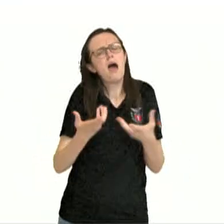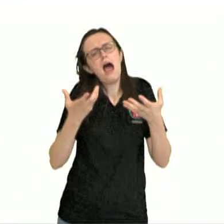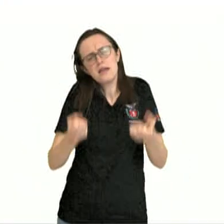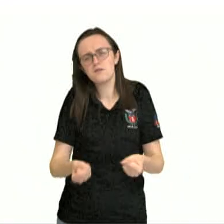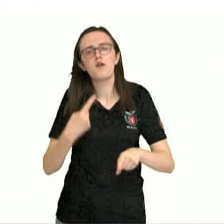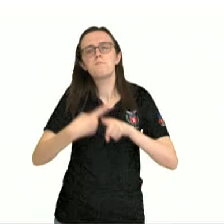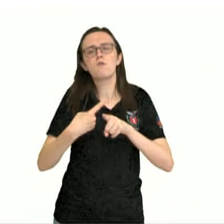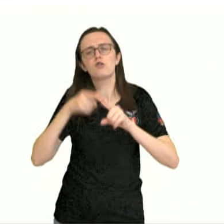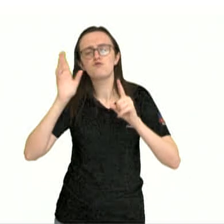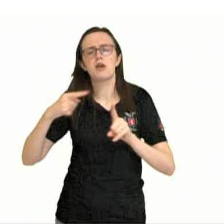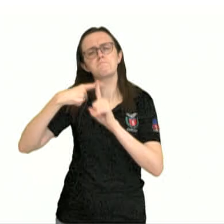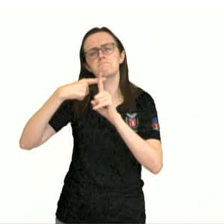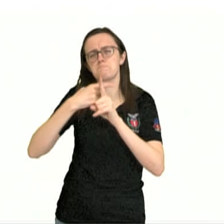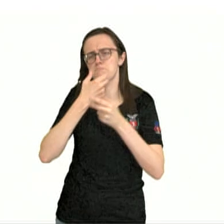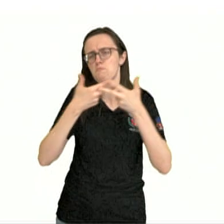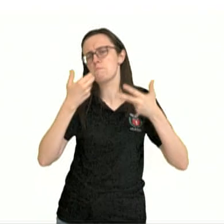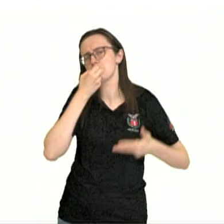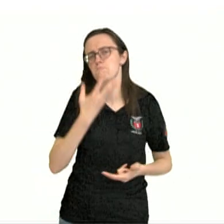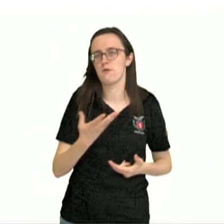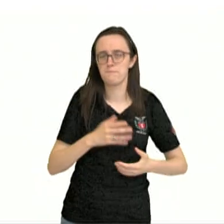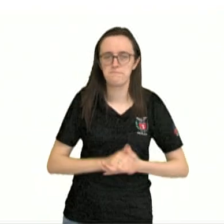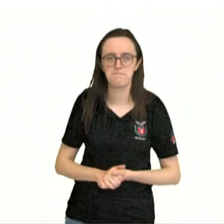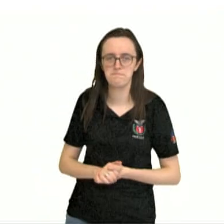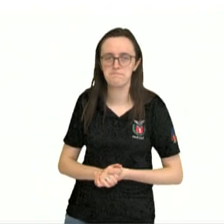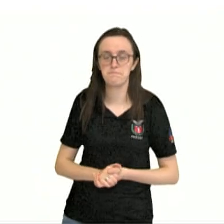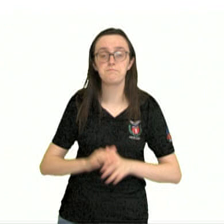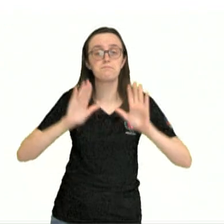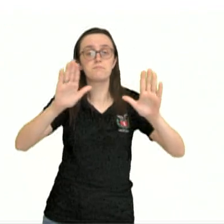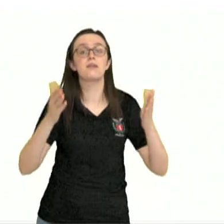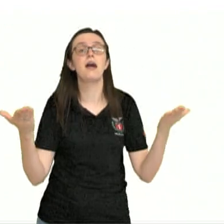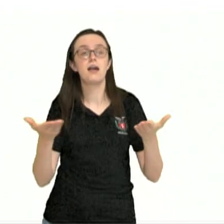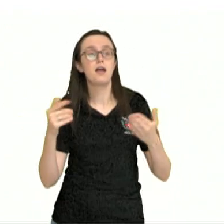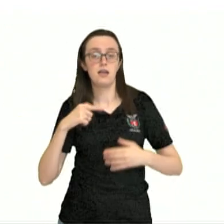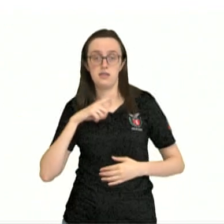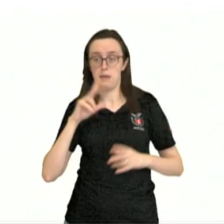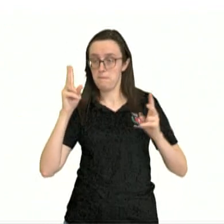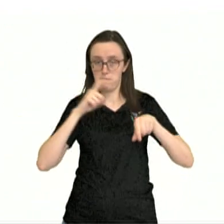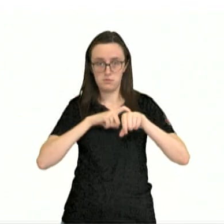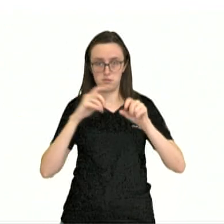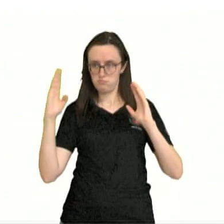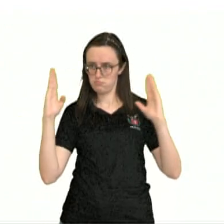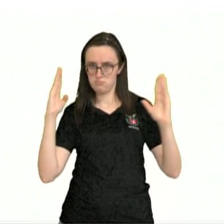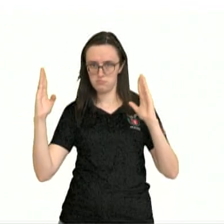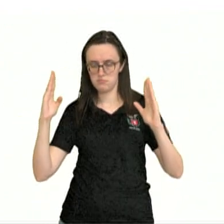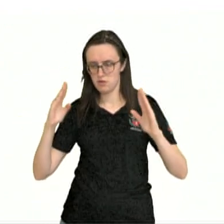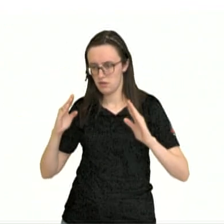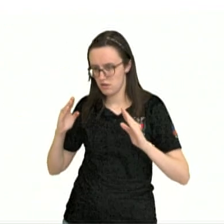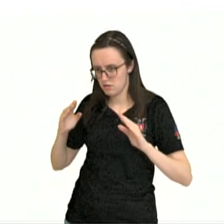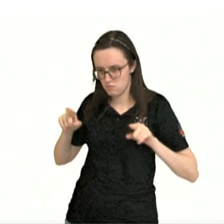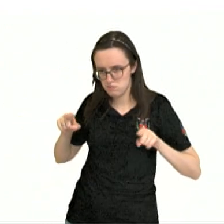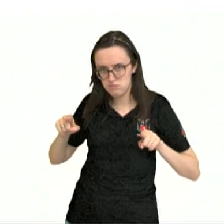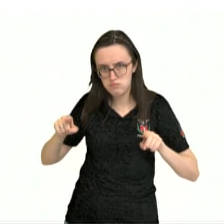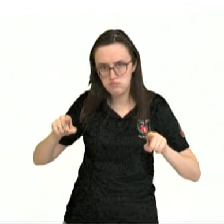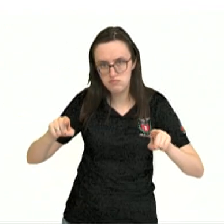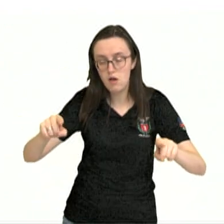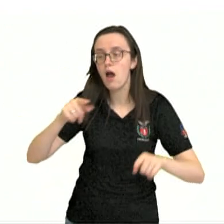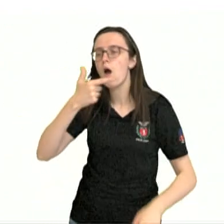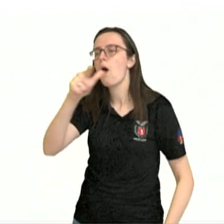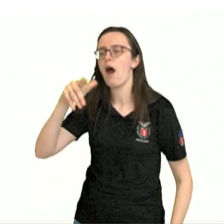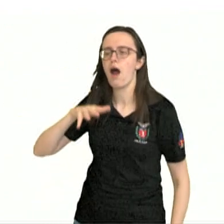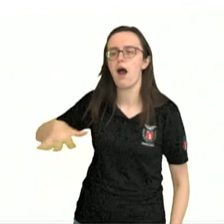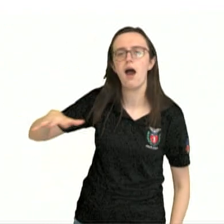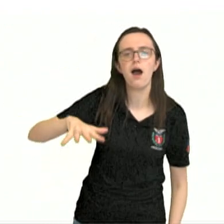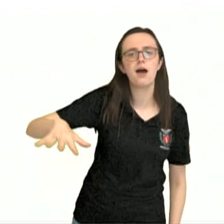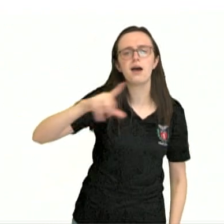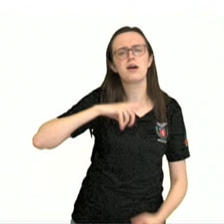até porque houve benefícios. Gente, paralelamente às técnicas fotográficas, foram projetadas em diversas áreas,